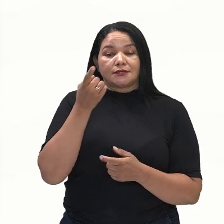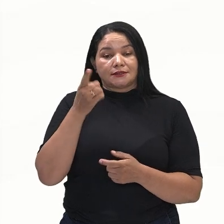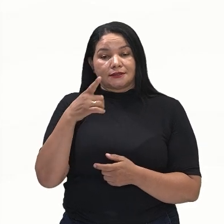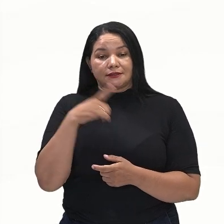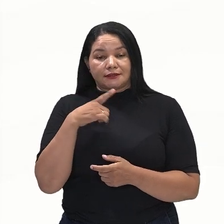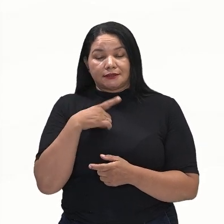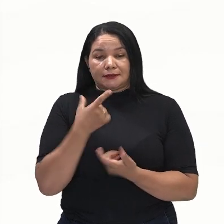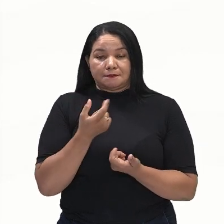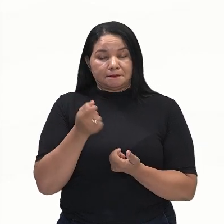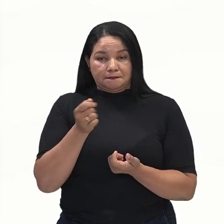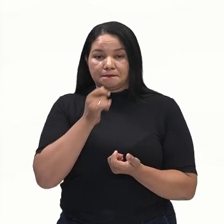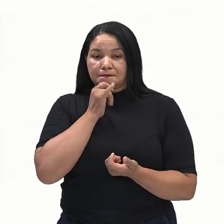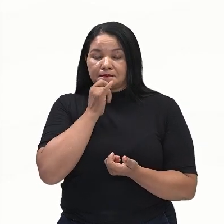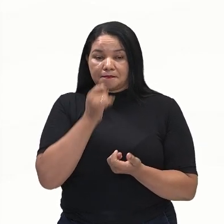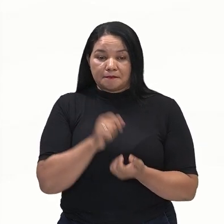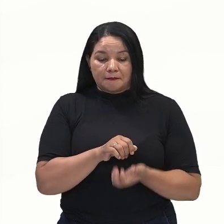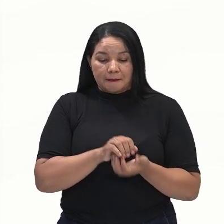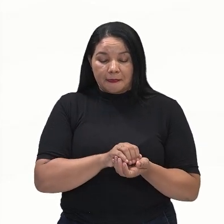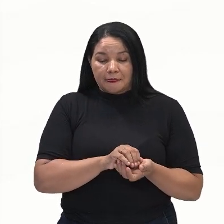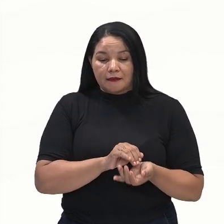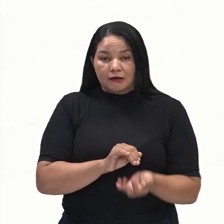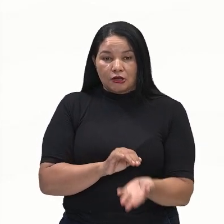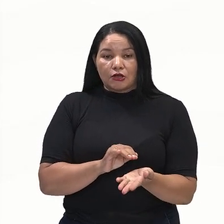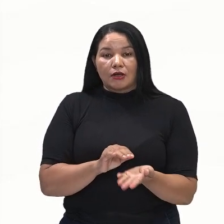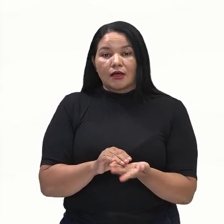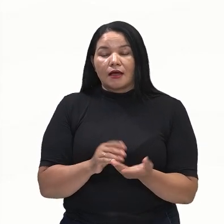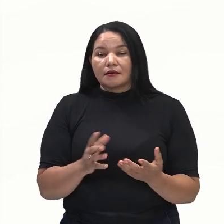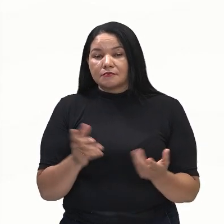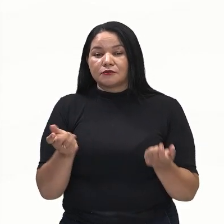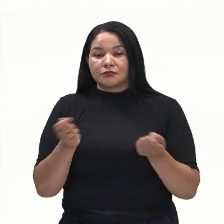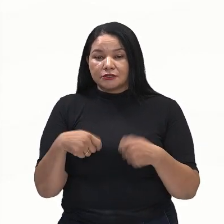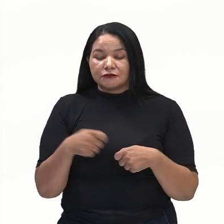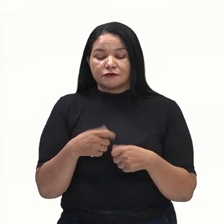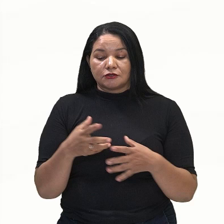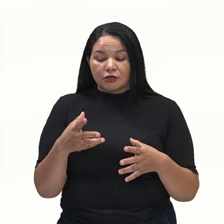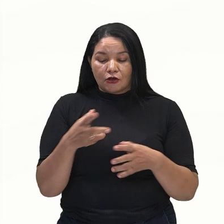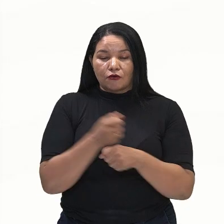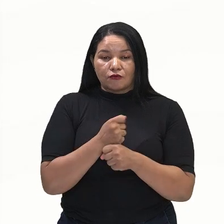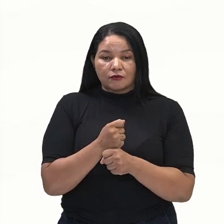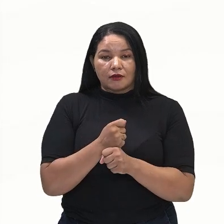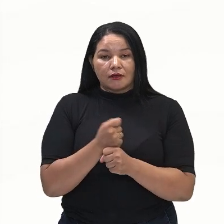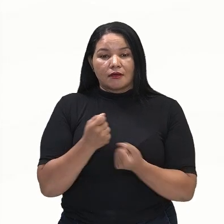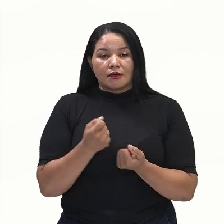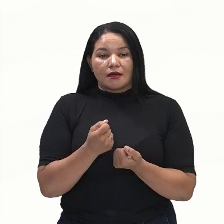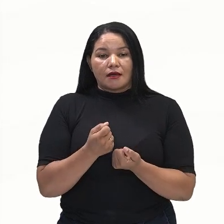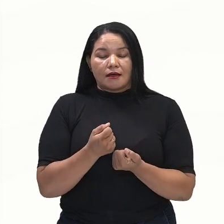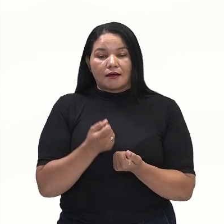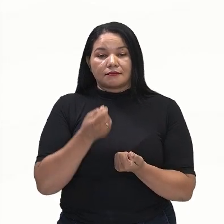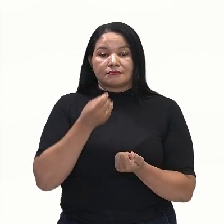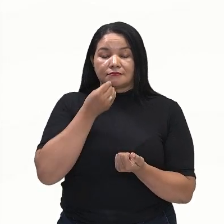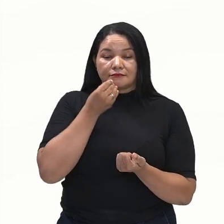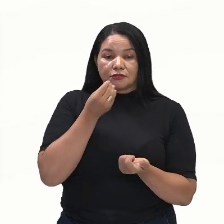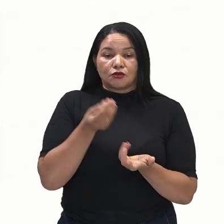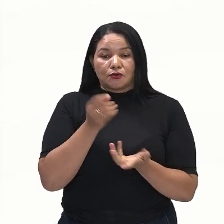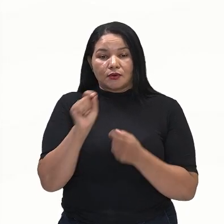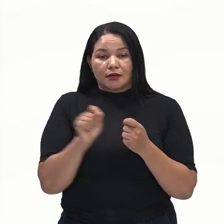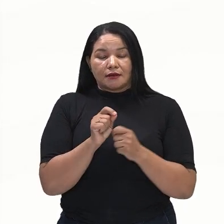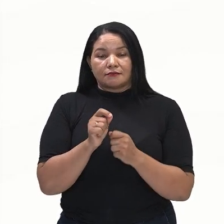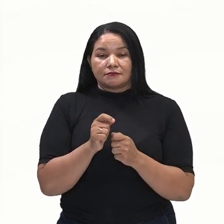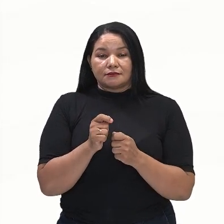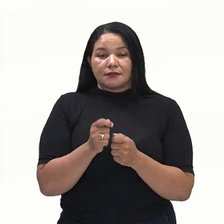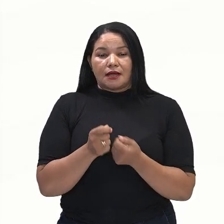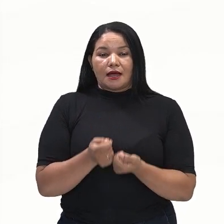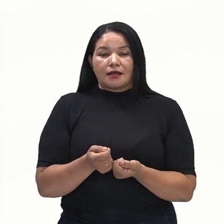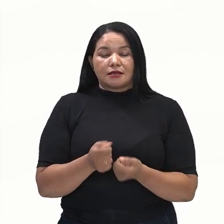de um dado comum, ainda que seja possível calcular a chance de cada um dos resultados ocorrer, é impossível